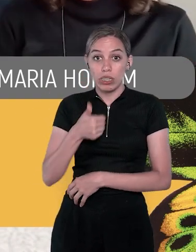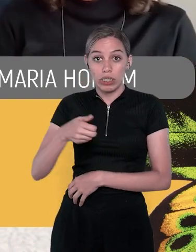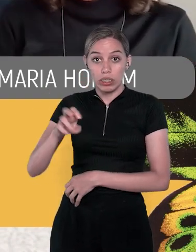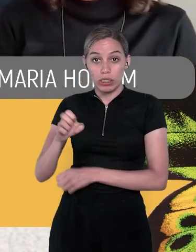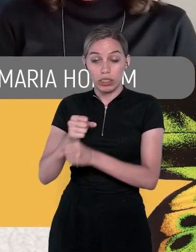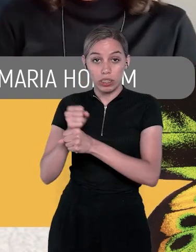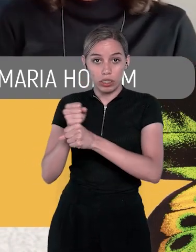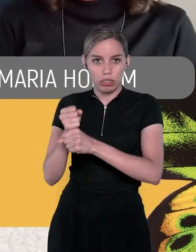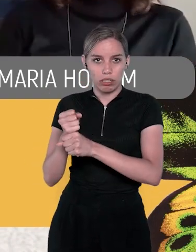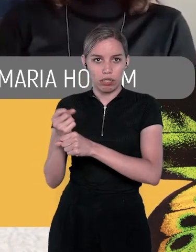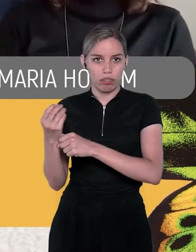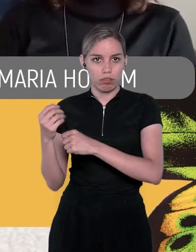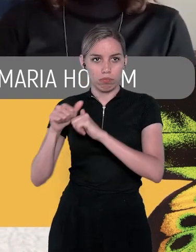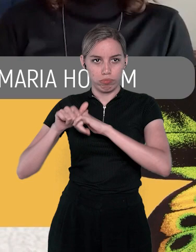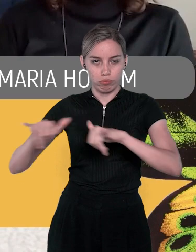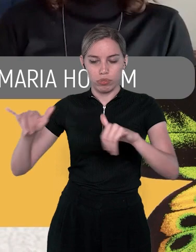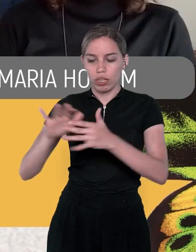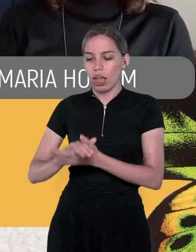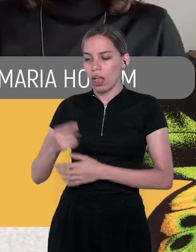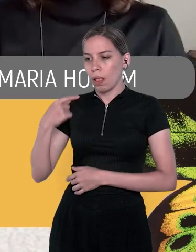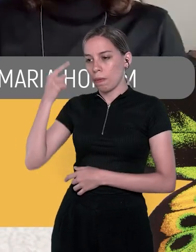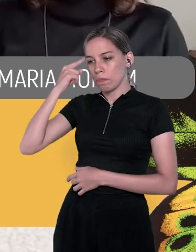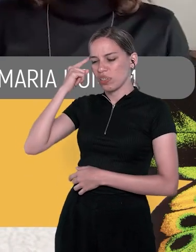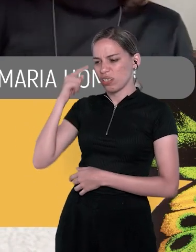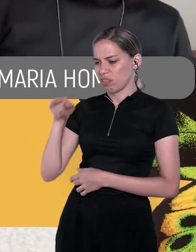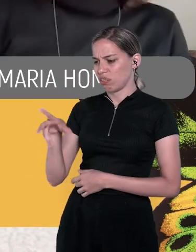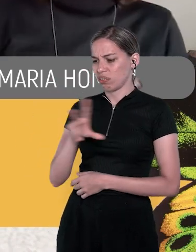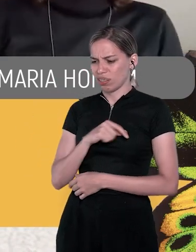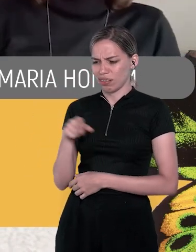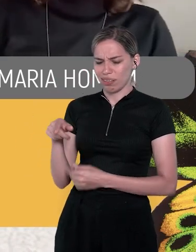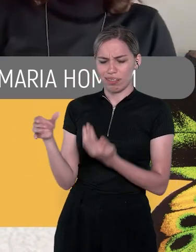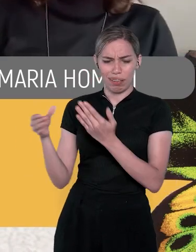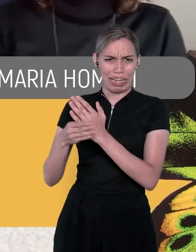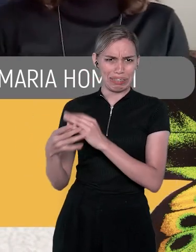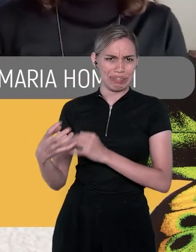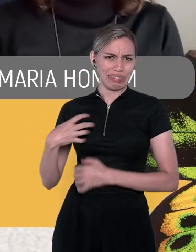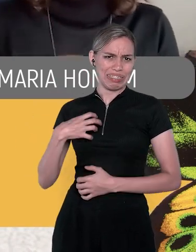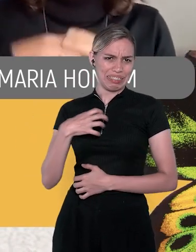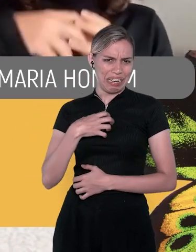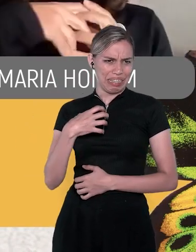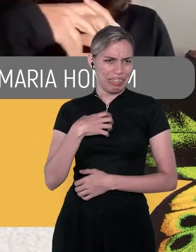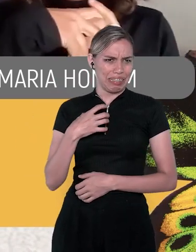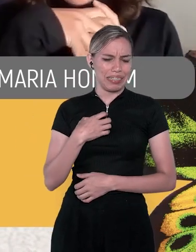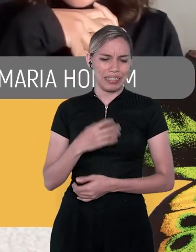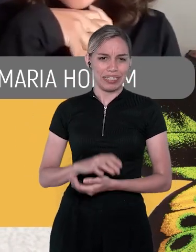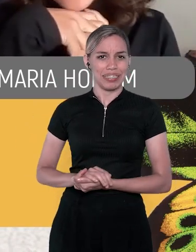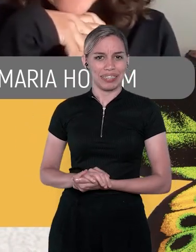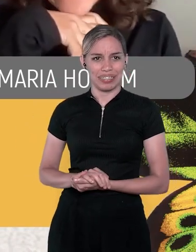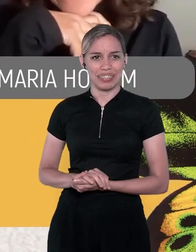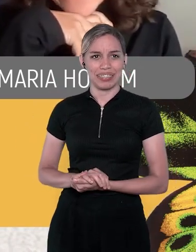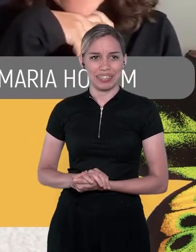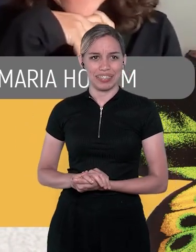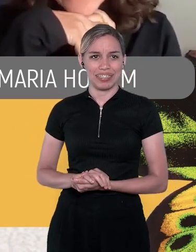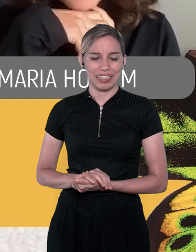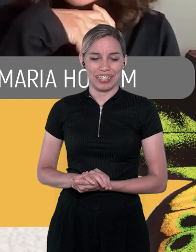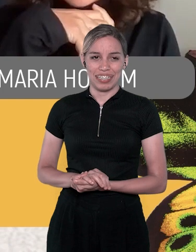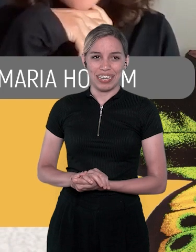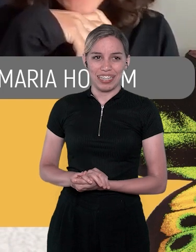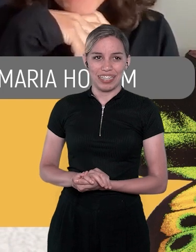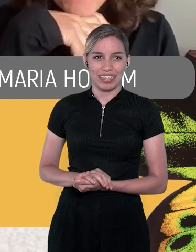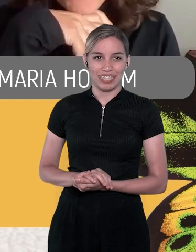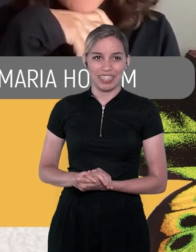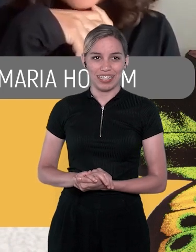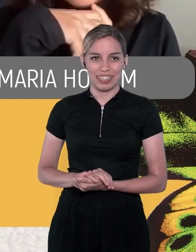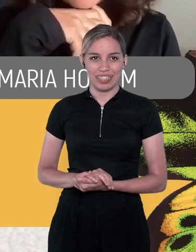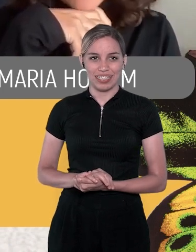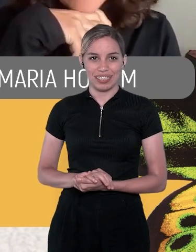é, né, muito sentimental, muita, né? Então é isso, realmente tem